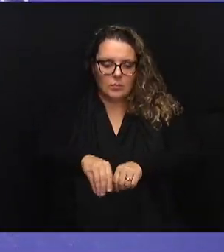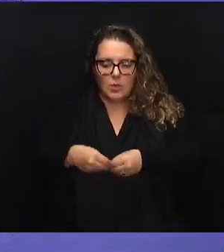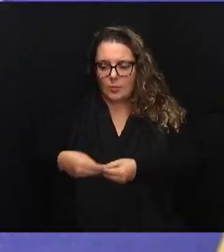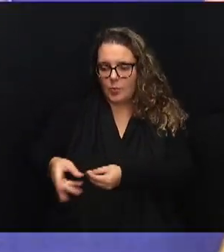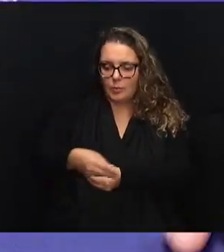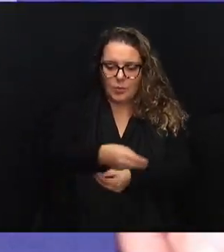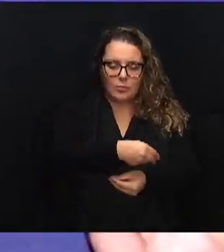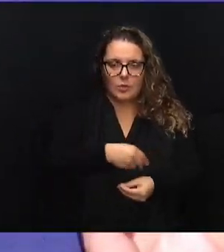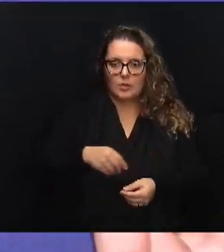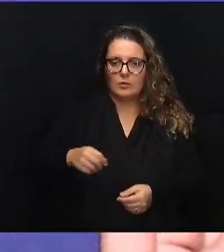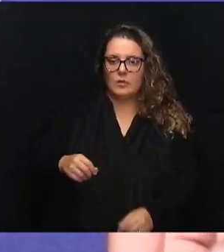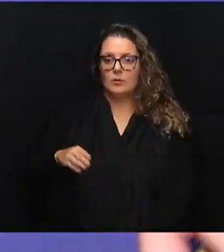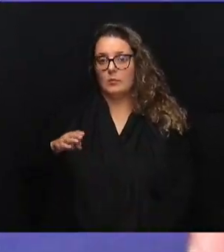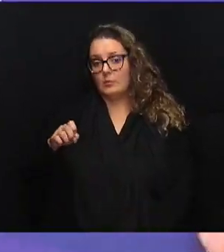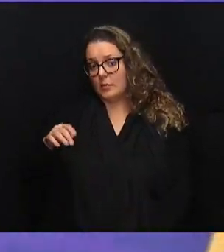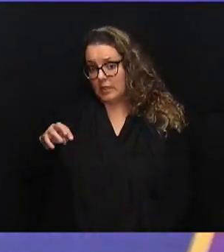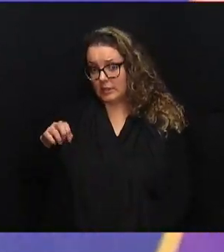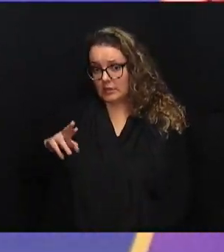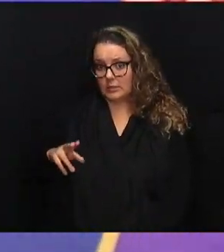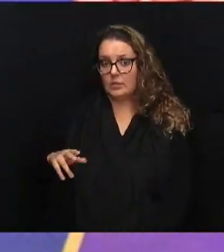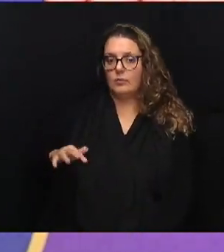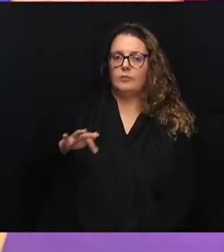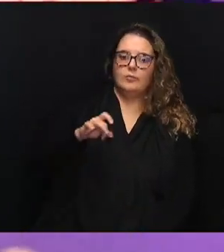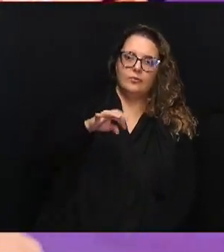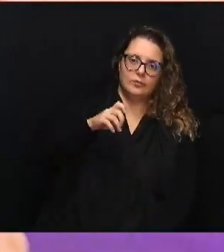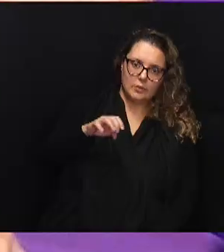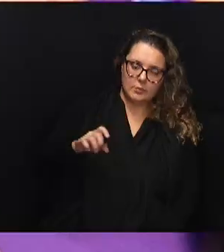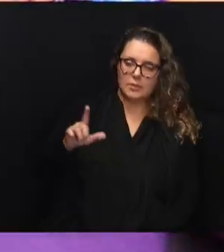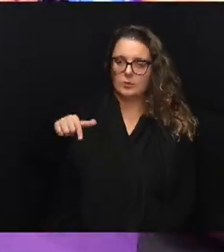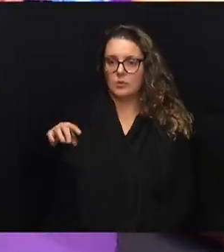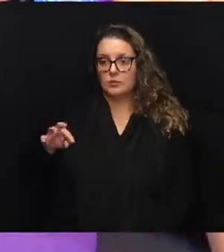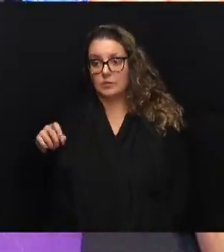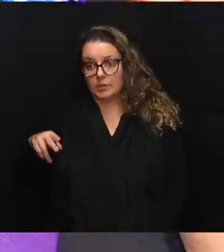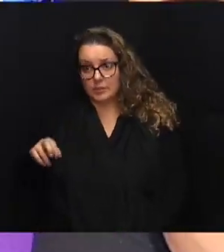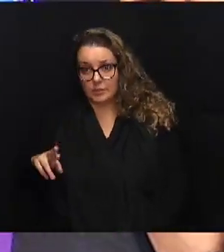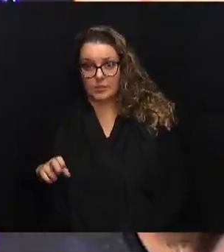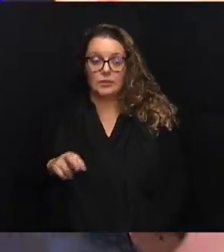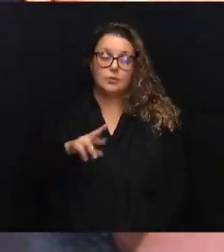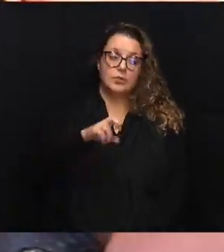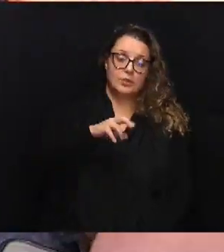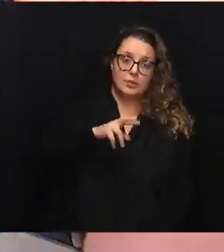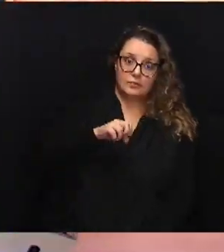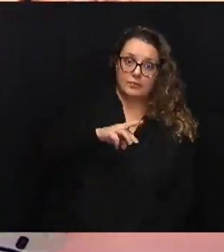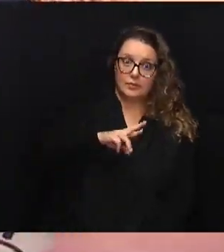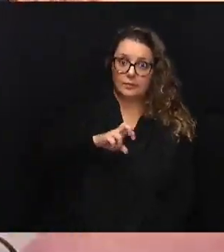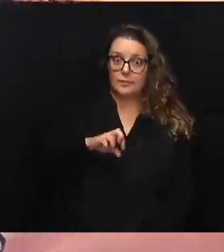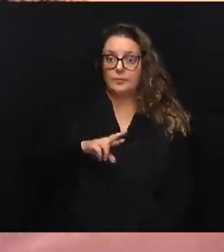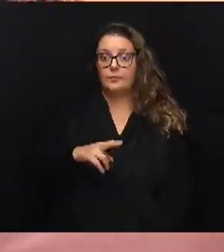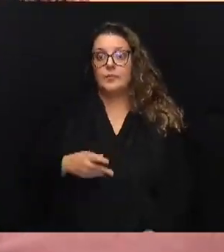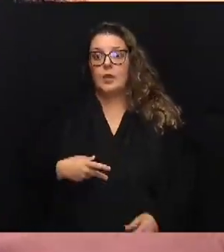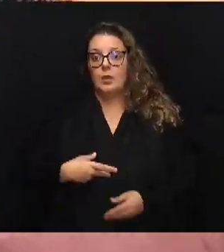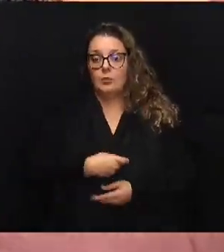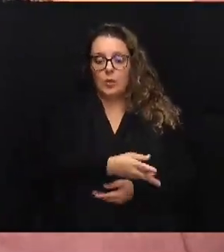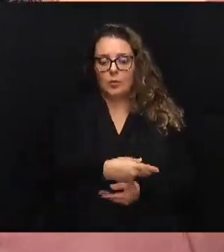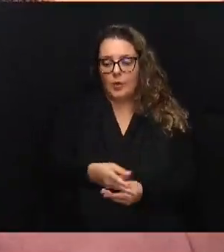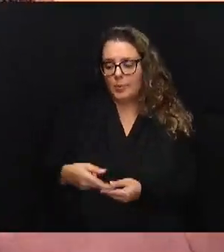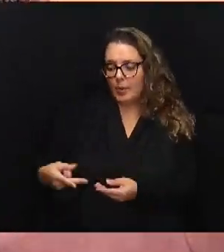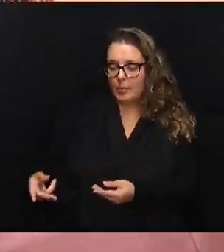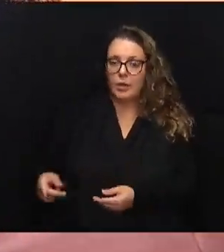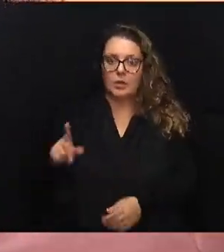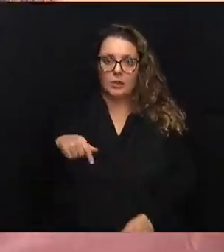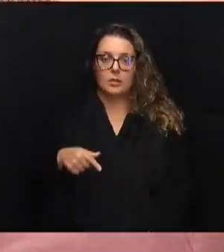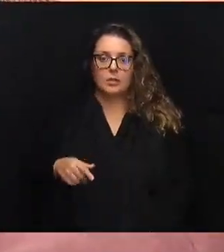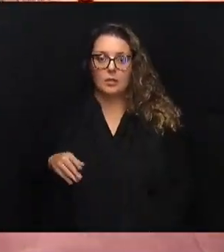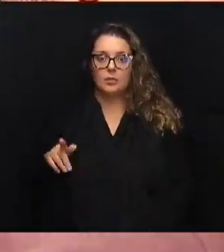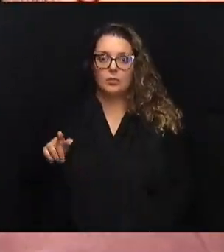o bordo, né? Então, primeiramente ele bate um flop, depois um turn e um river, e a combinação das cartas que você tem na mão, com essas cartas comunitárias, que a gente chama que são as cartas do